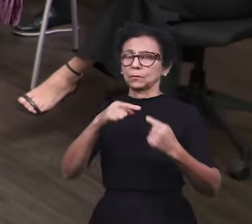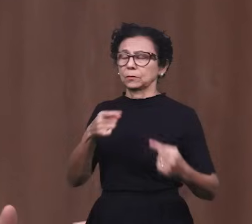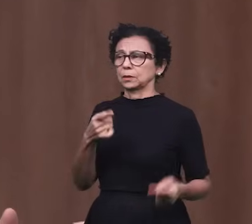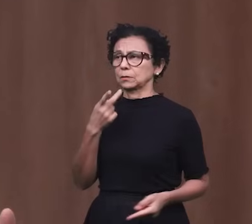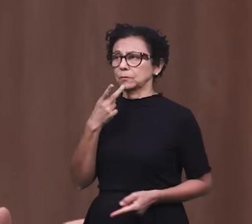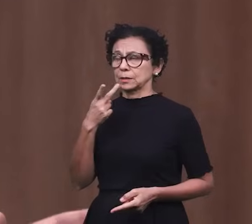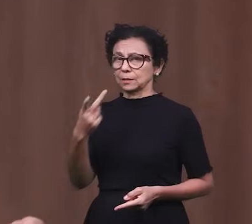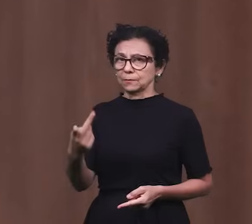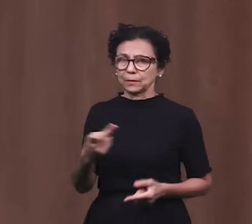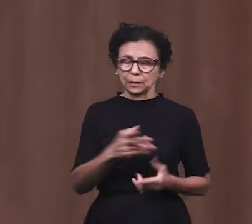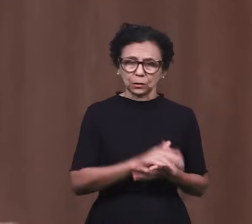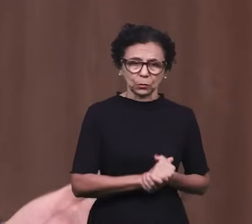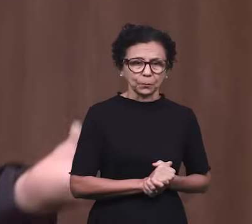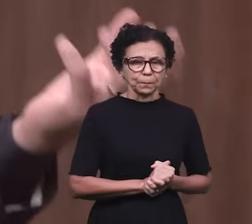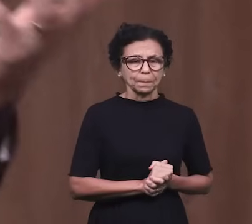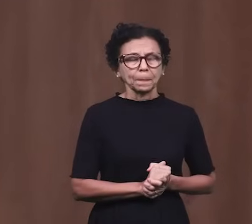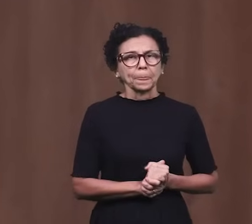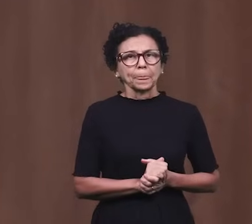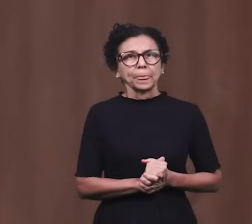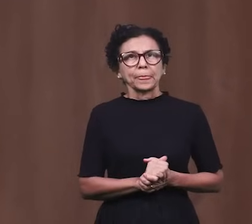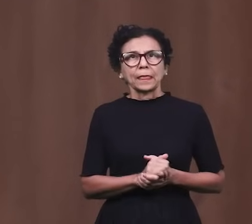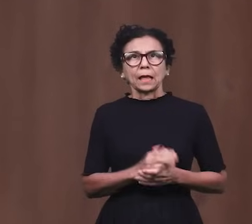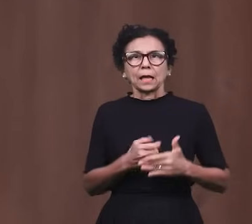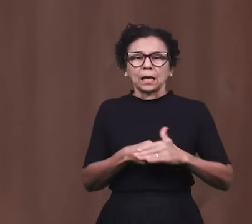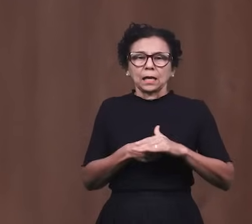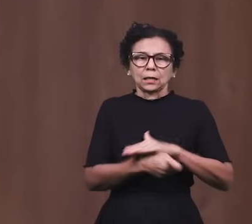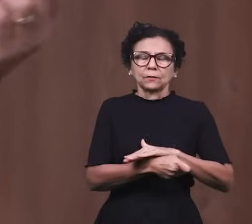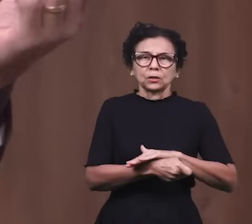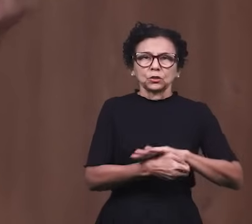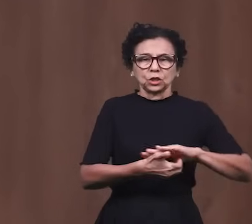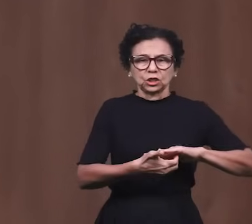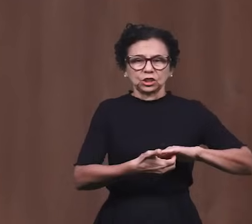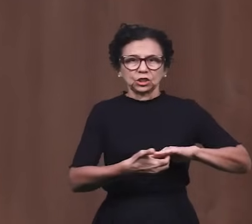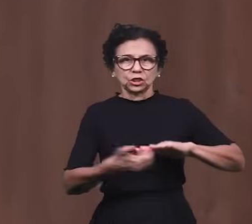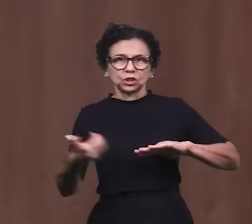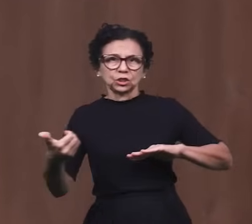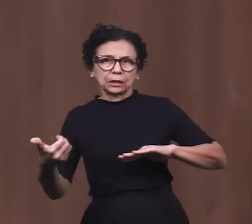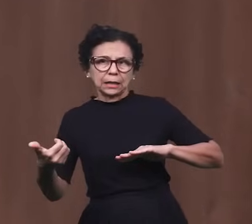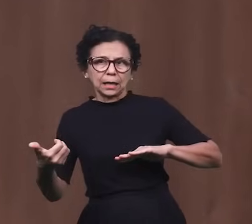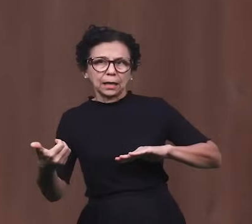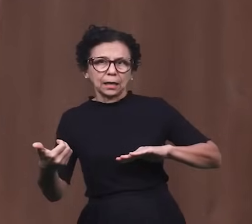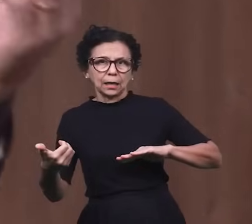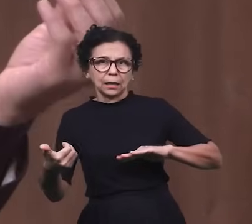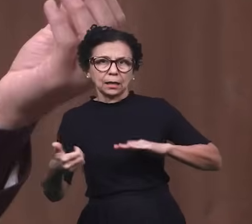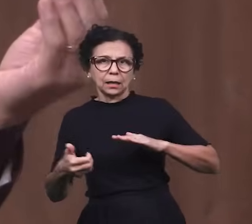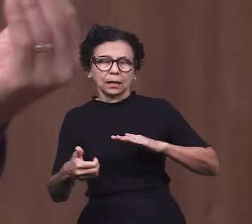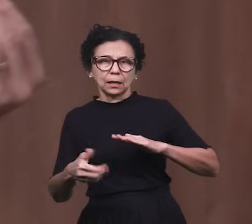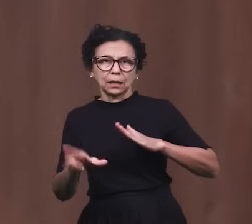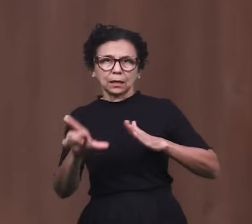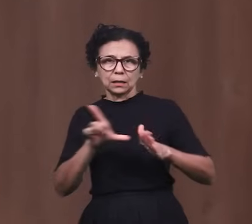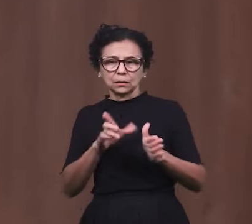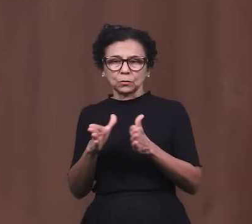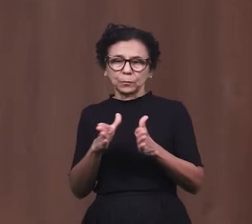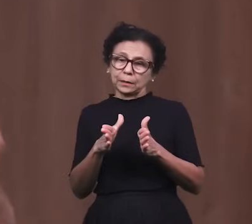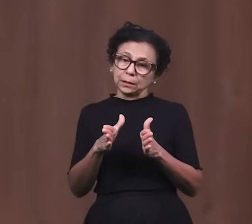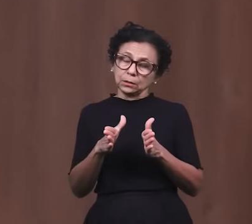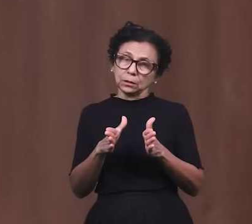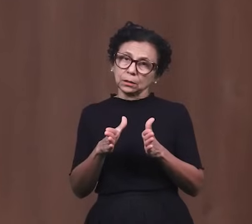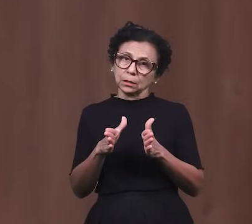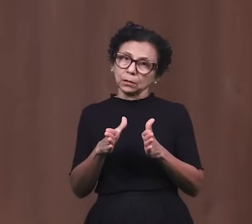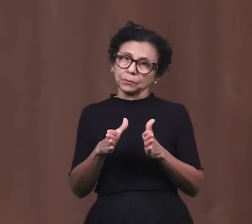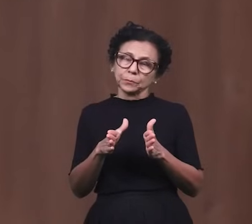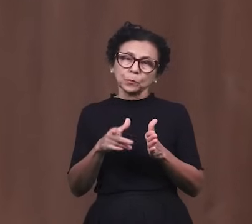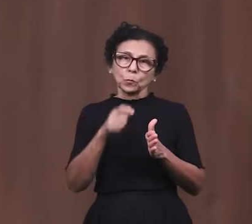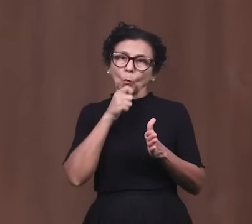Porque aquilo que o senhor citou de retirar o dinheiro, só de ele estar retirando, provavelmente ele não planejou bem o dinheiro para aquele